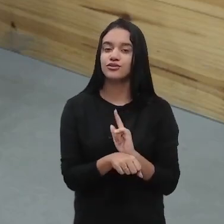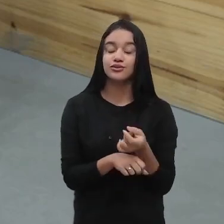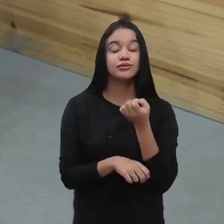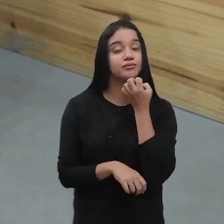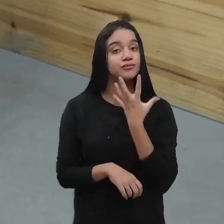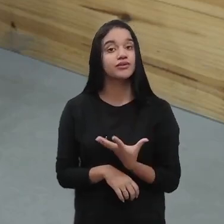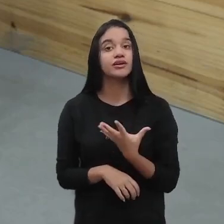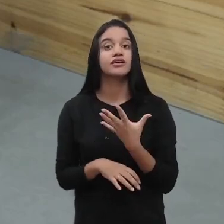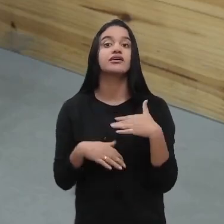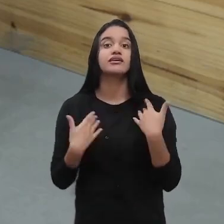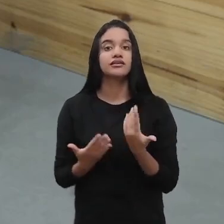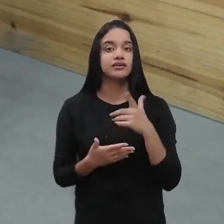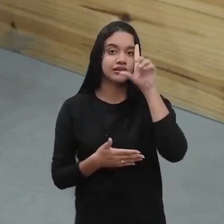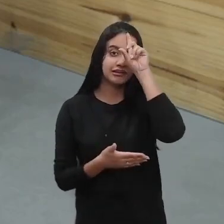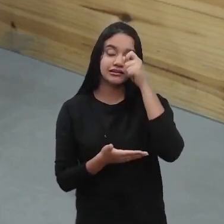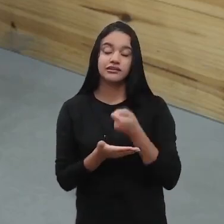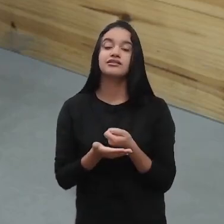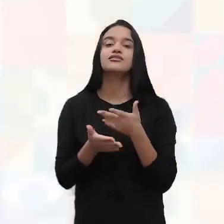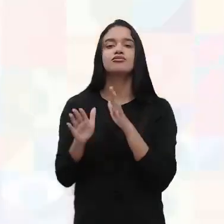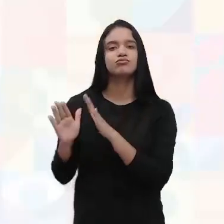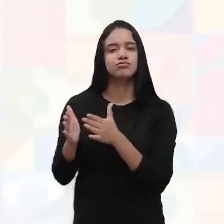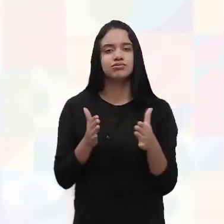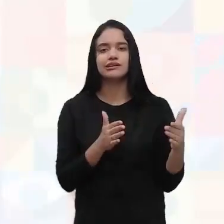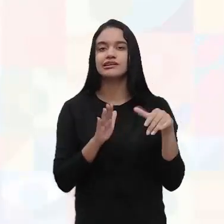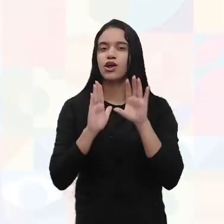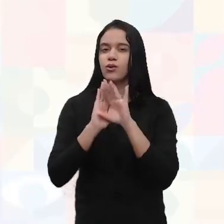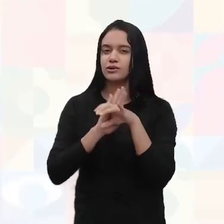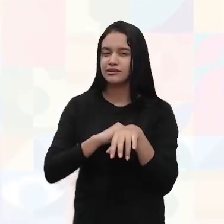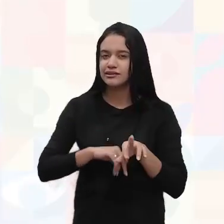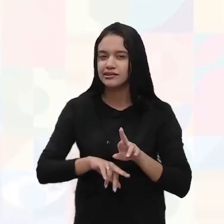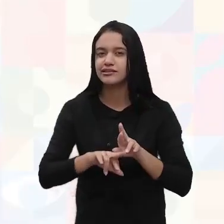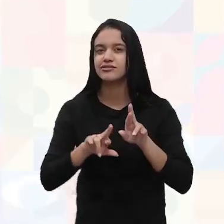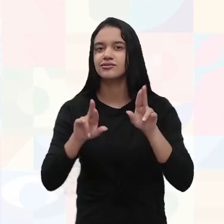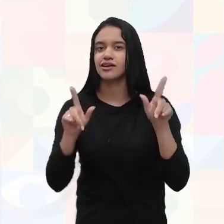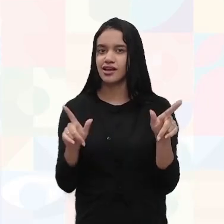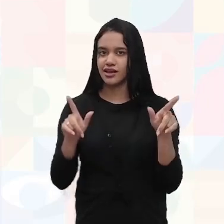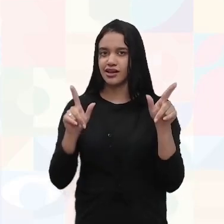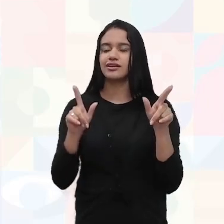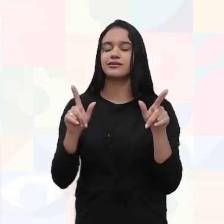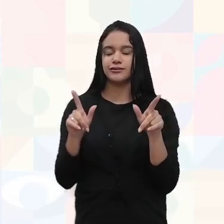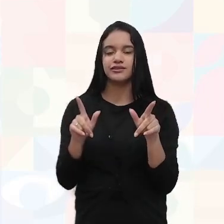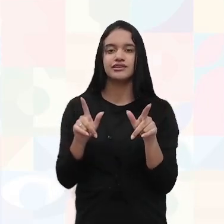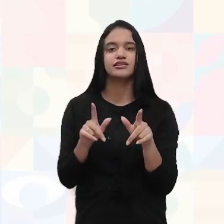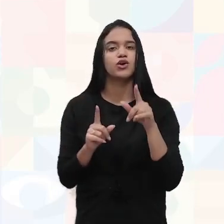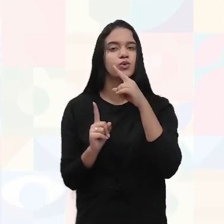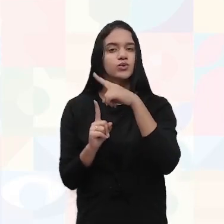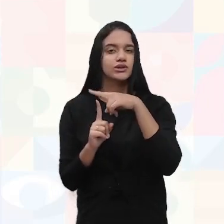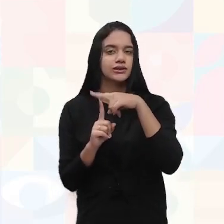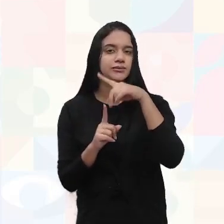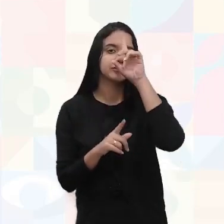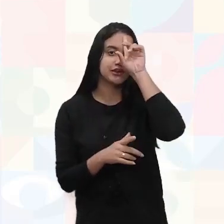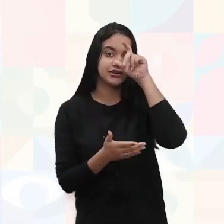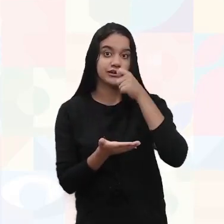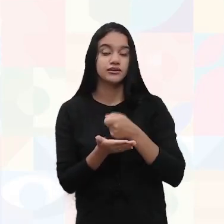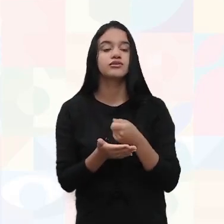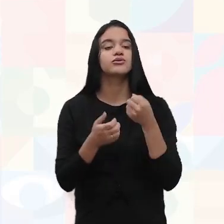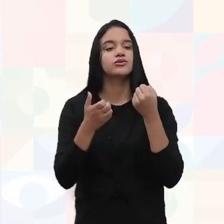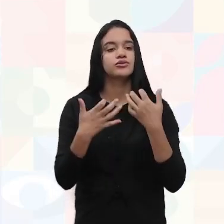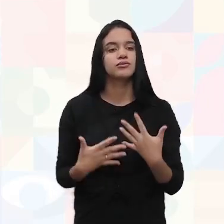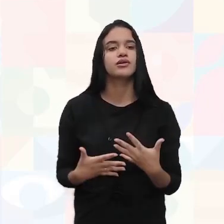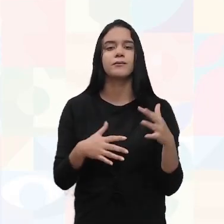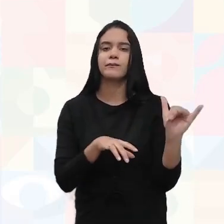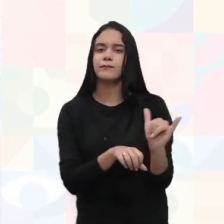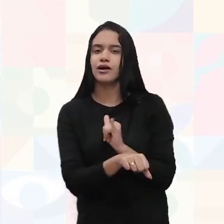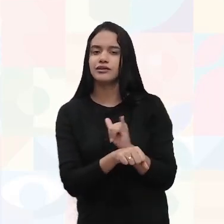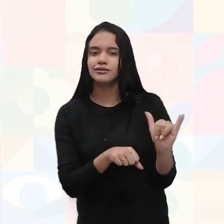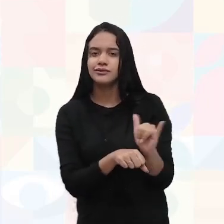então a tomada de decisão e o processo decisório tem conceitos diferentes, tem modelos diferentes. Tipo de decisão, como eu já falei aqui, a decisão mais